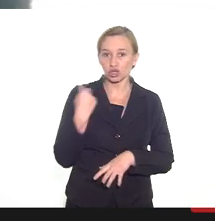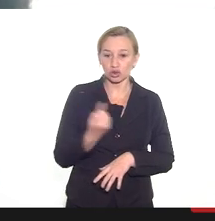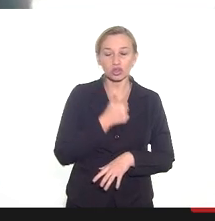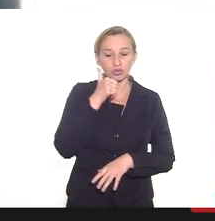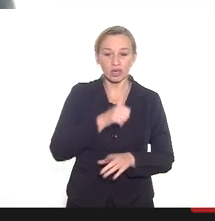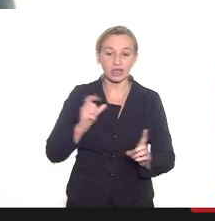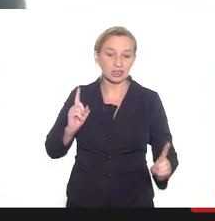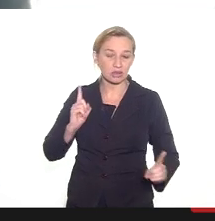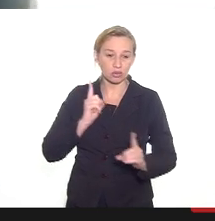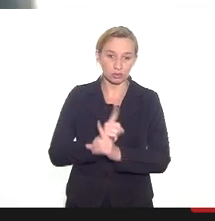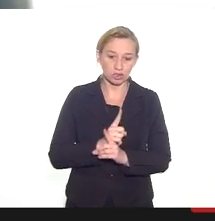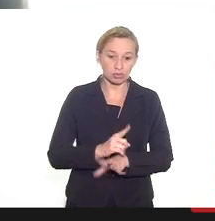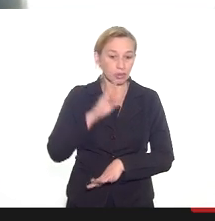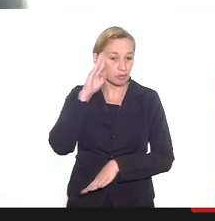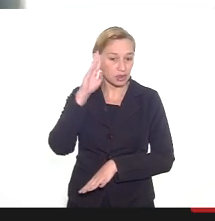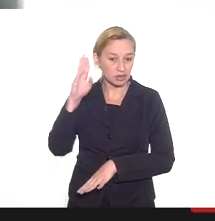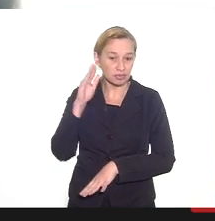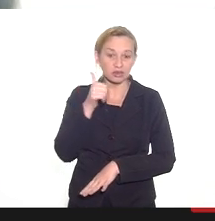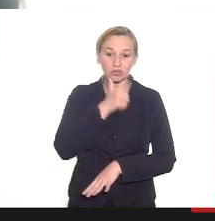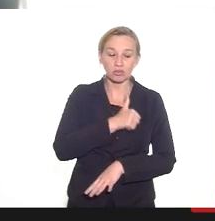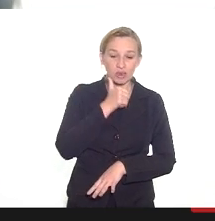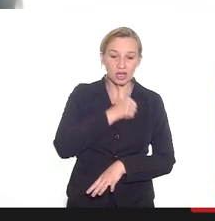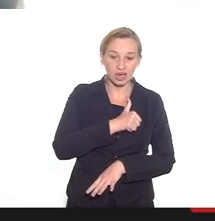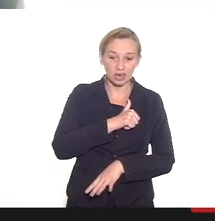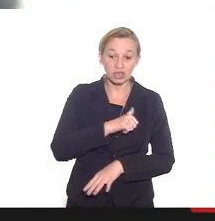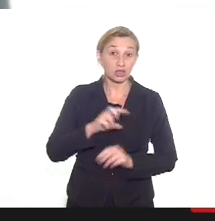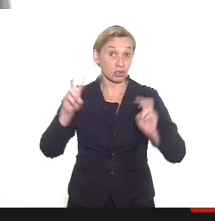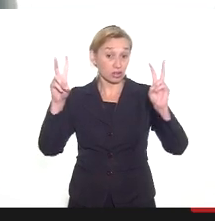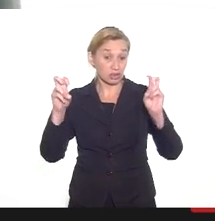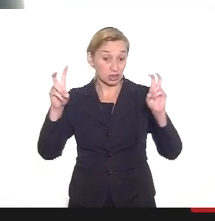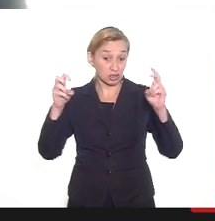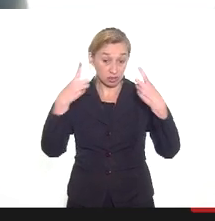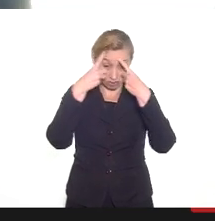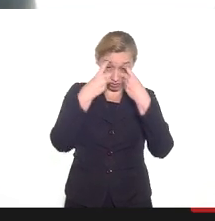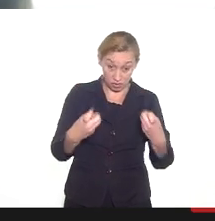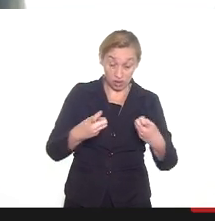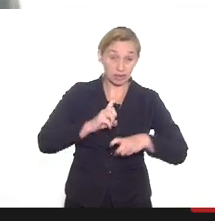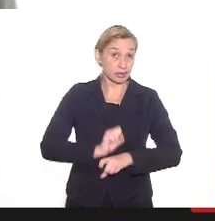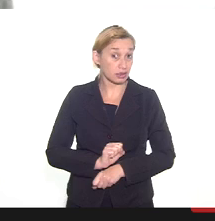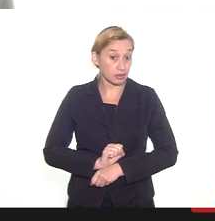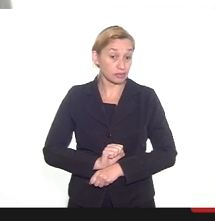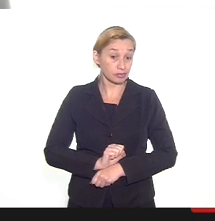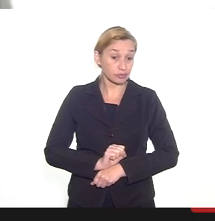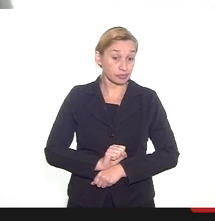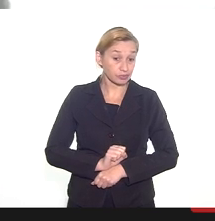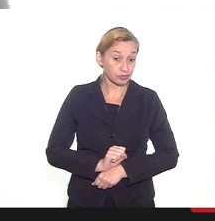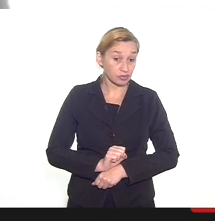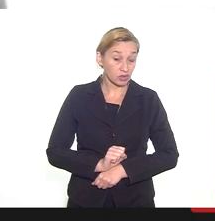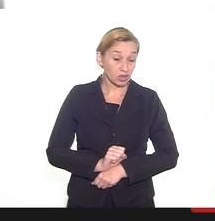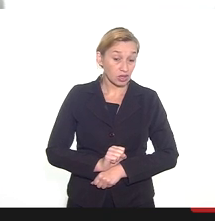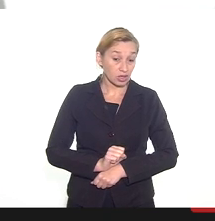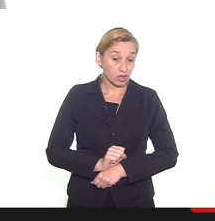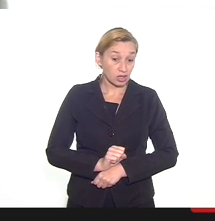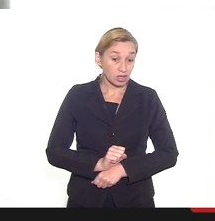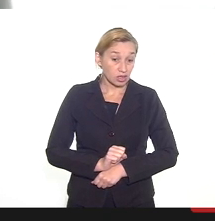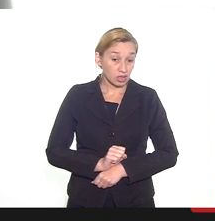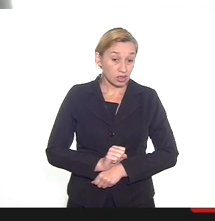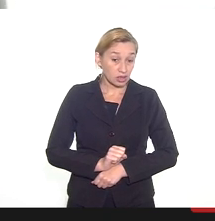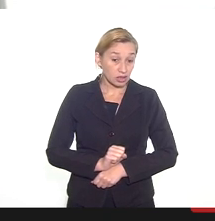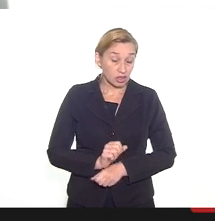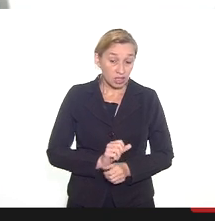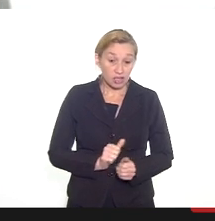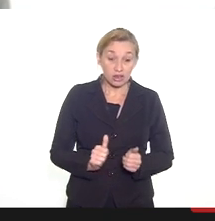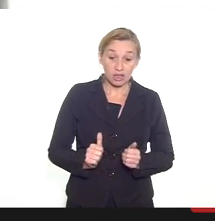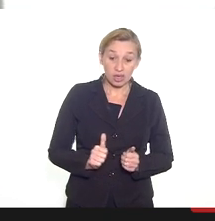encontramos, principalmente as mulheres em situação de violência, enfrentam para romper esse